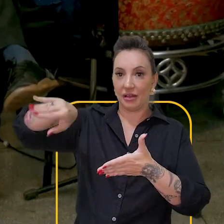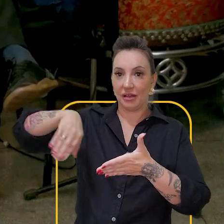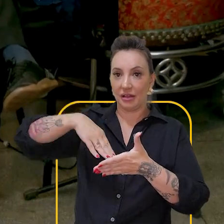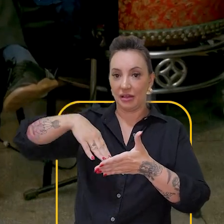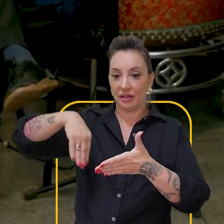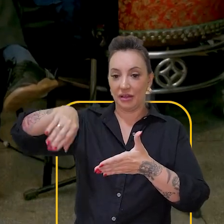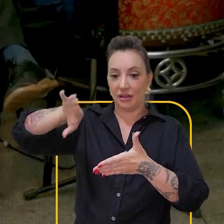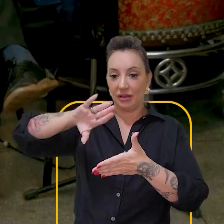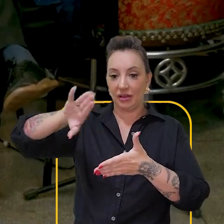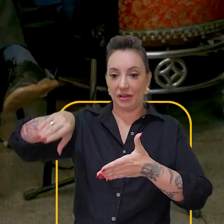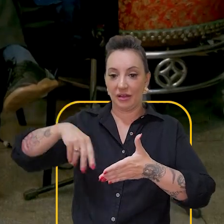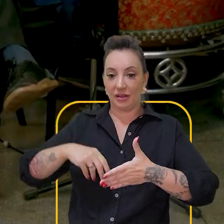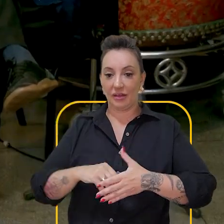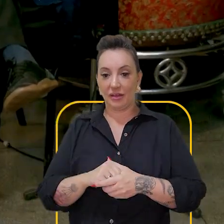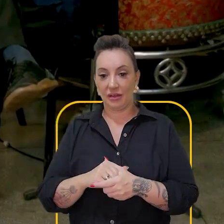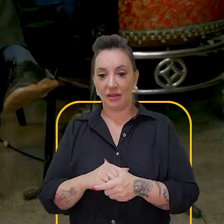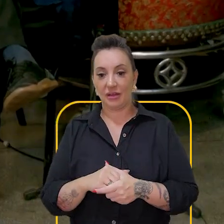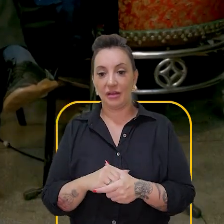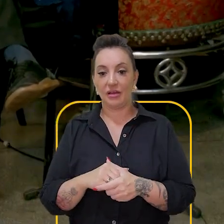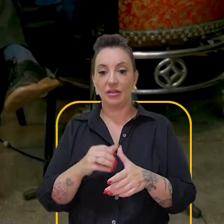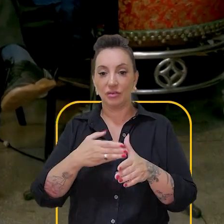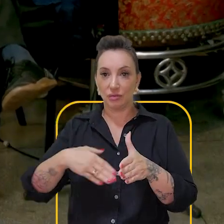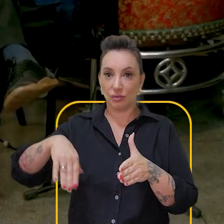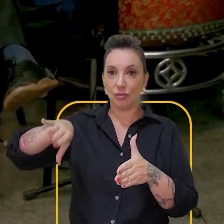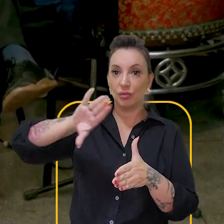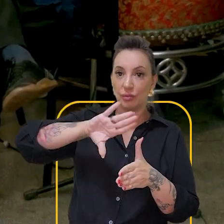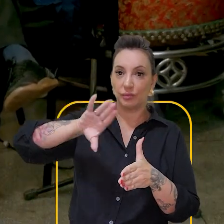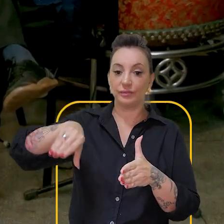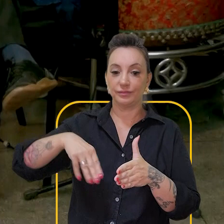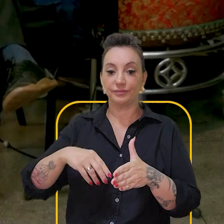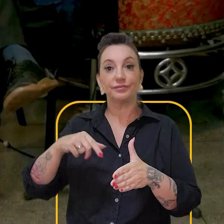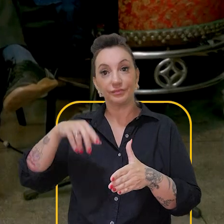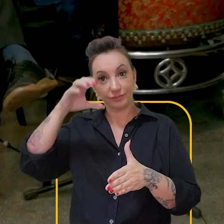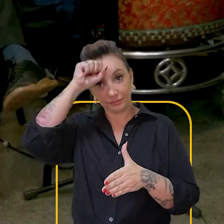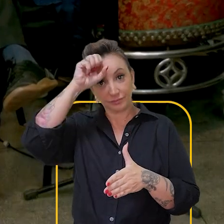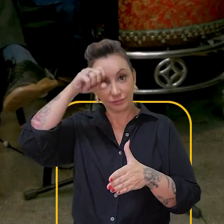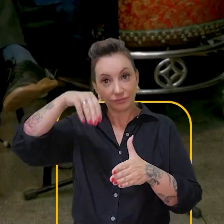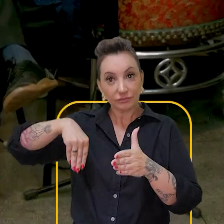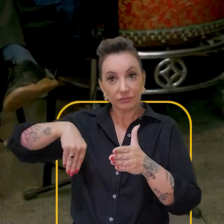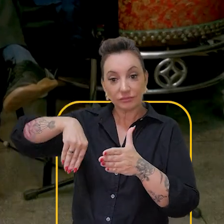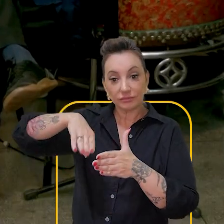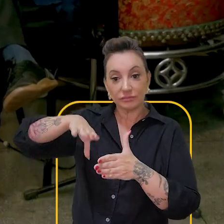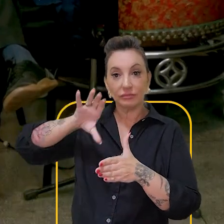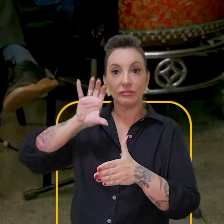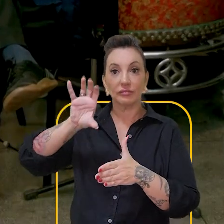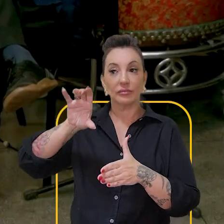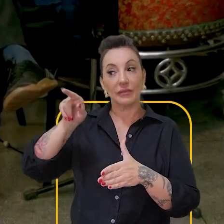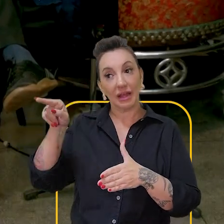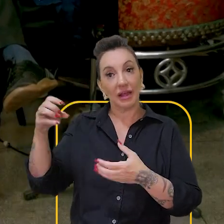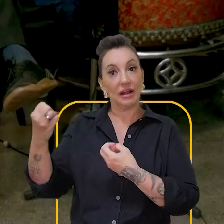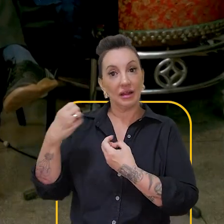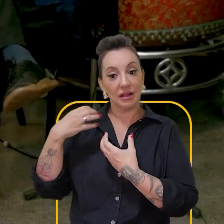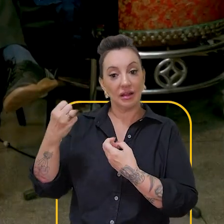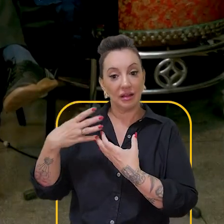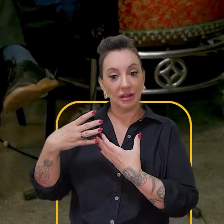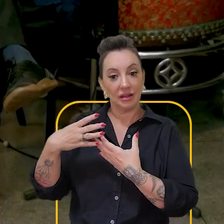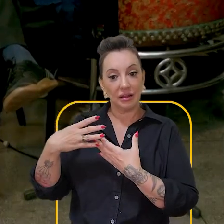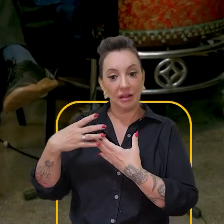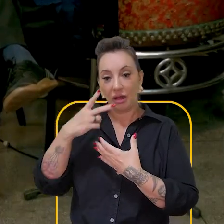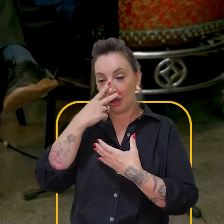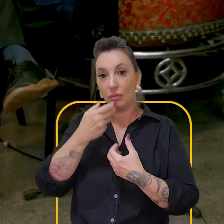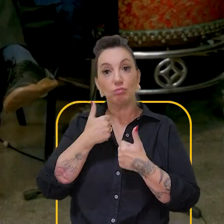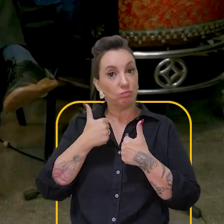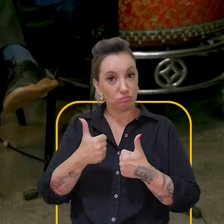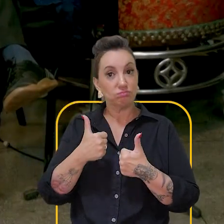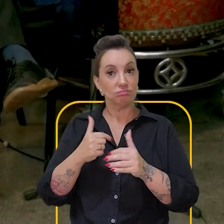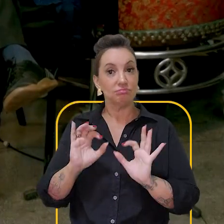desse jeito com ele o que eu achei que era muito bom né e assim ele deu umas primeiras noções de luta ele lutava